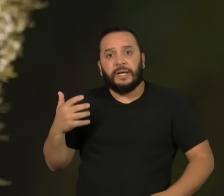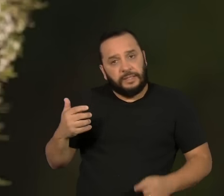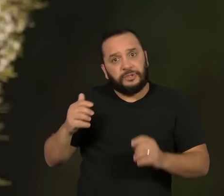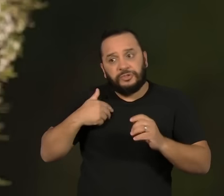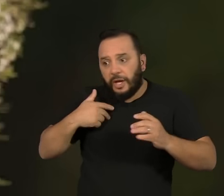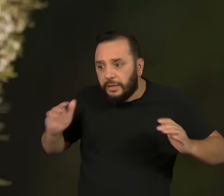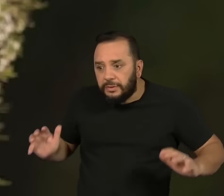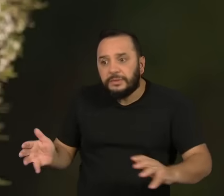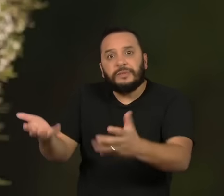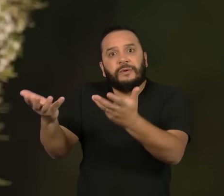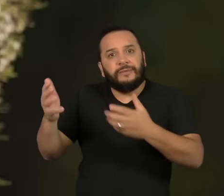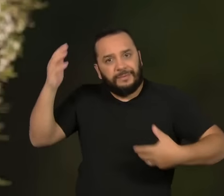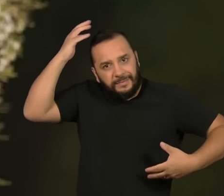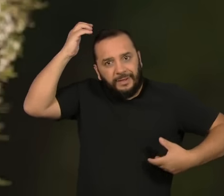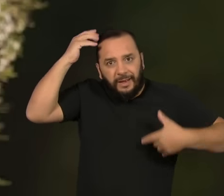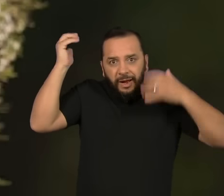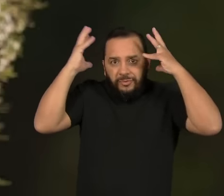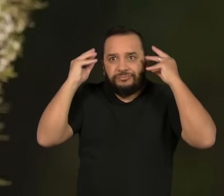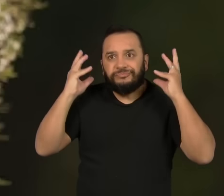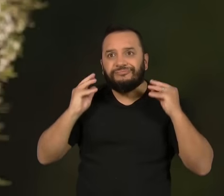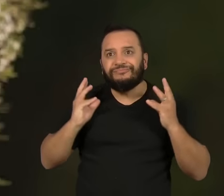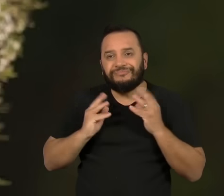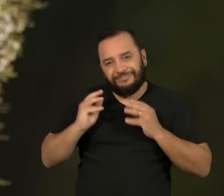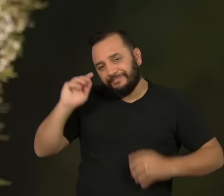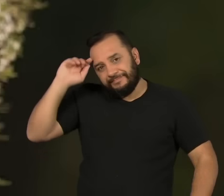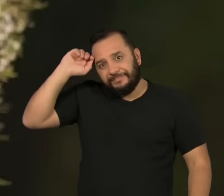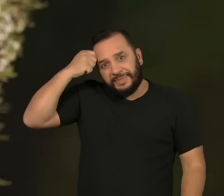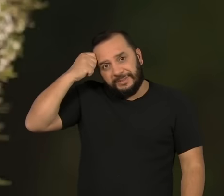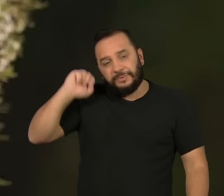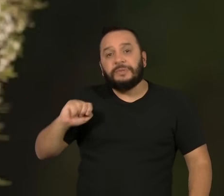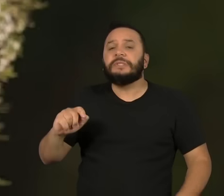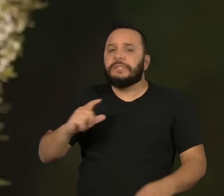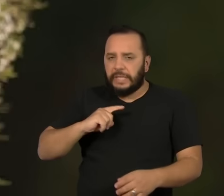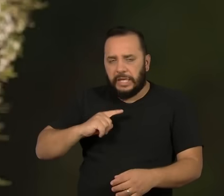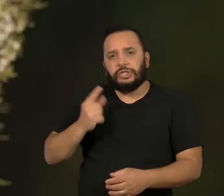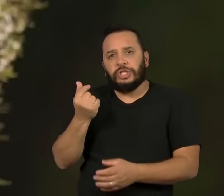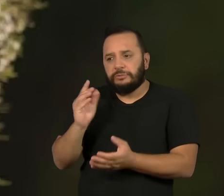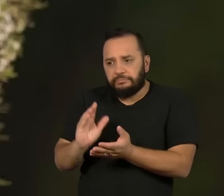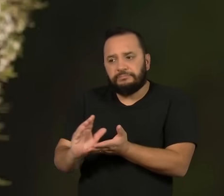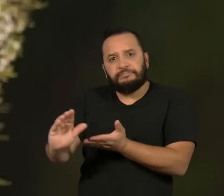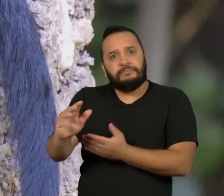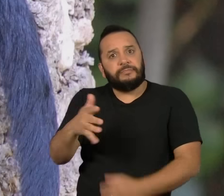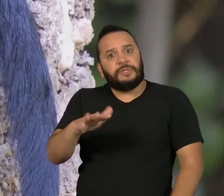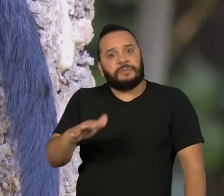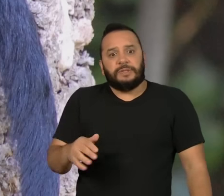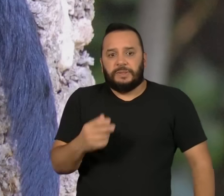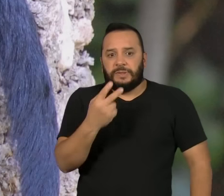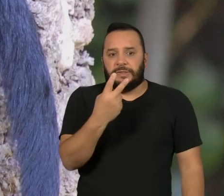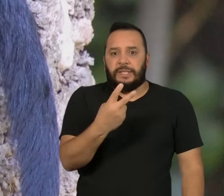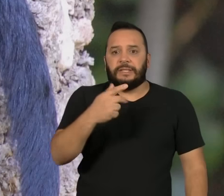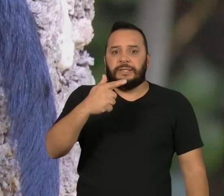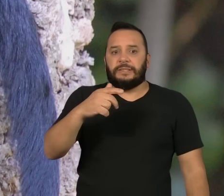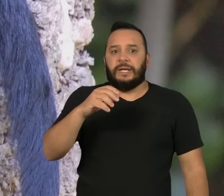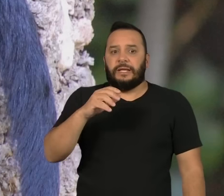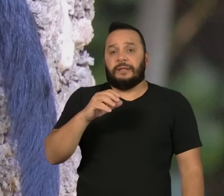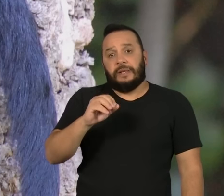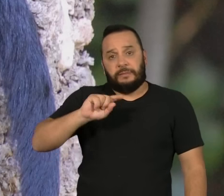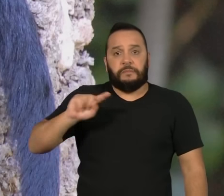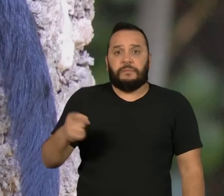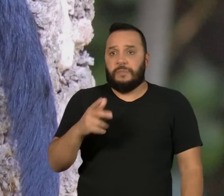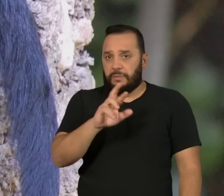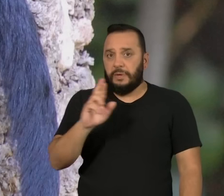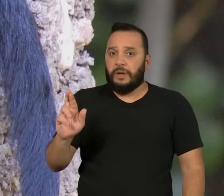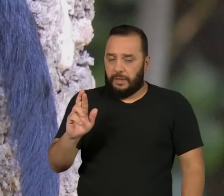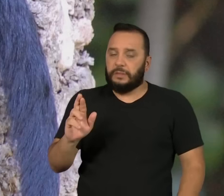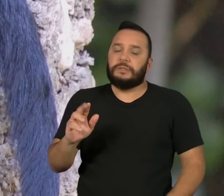preto. Foi um dos projetos escolhidos para receber verba equivalente a mais de R$270 mil